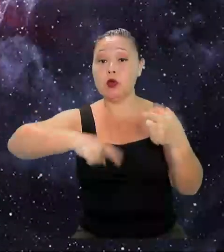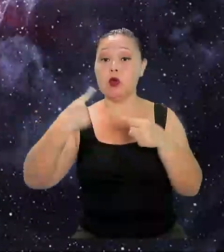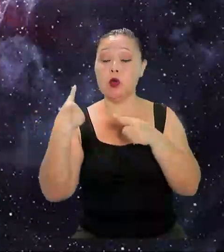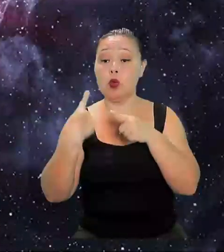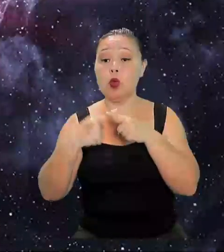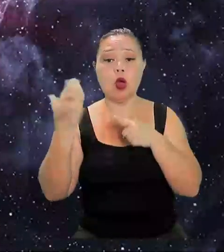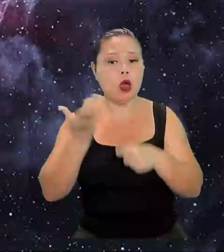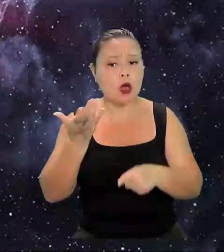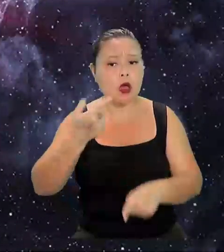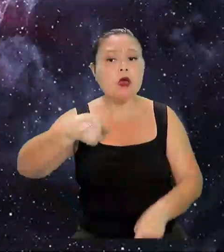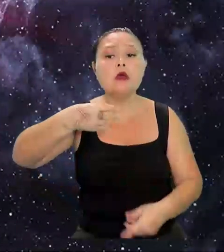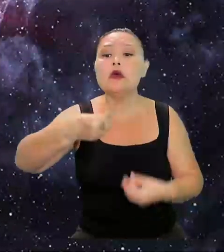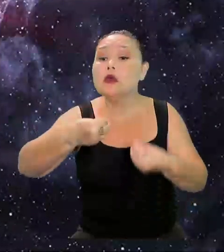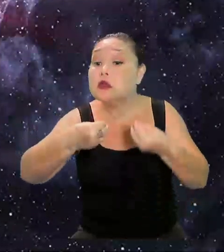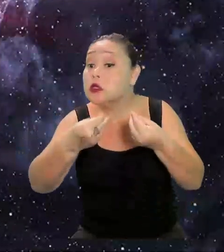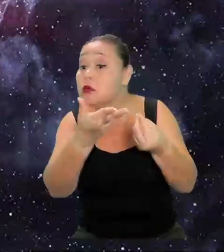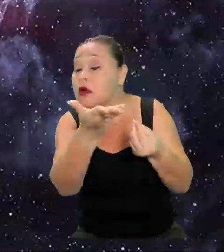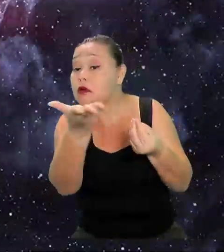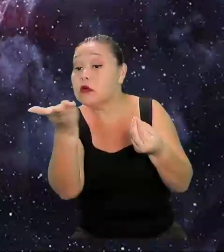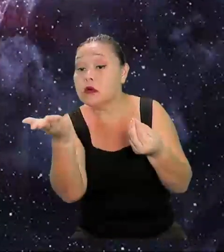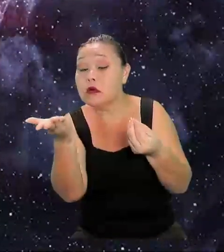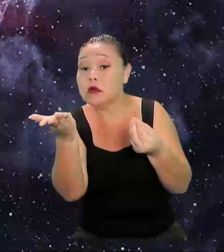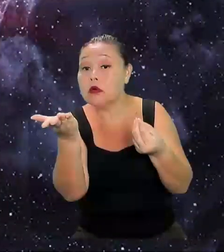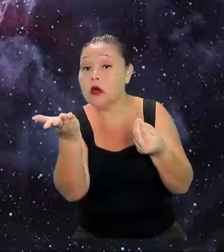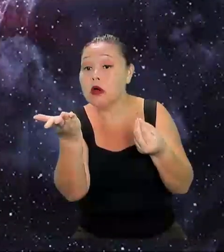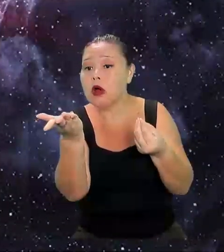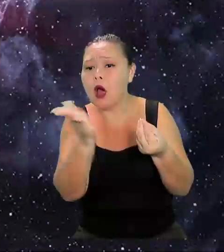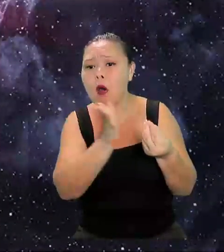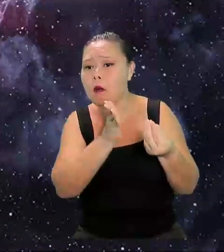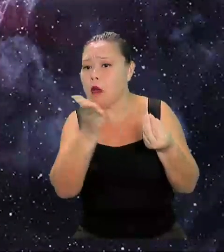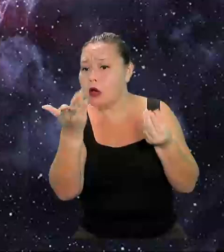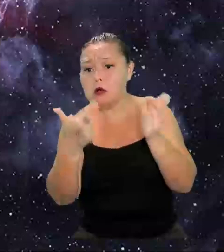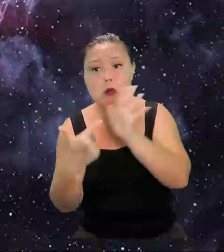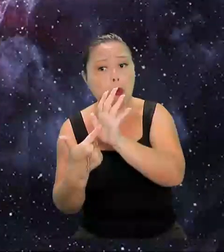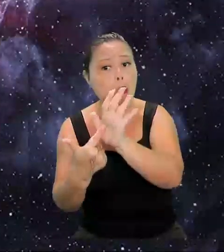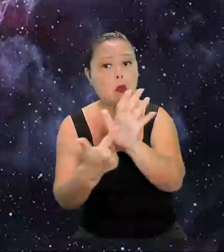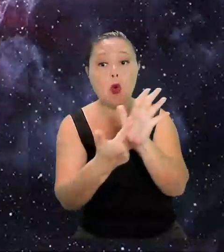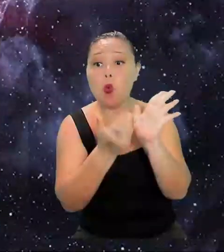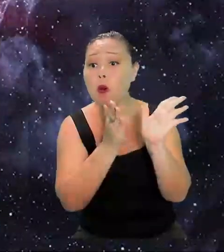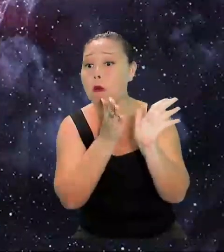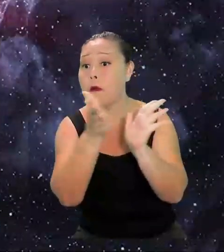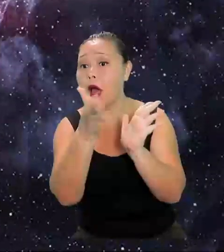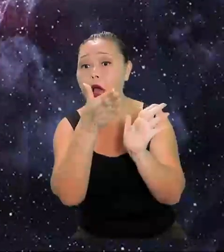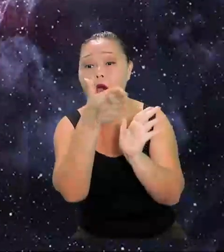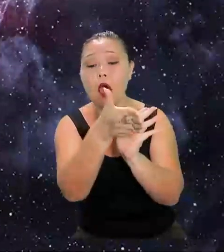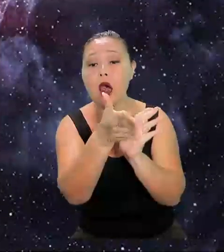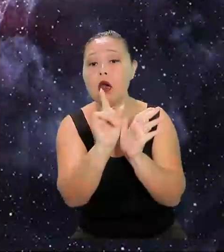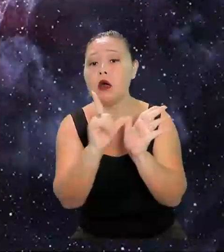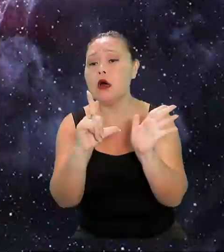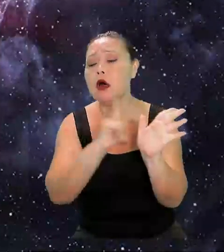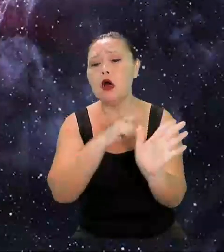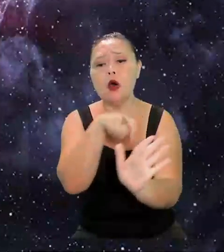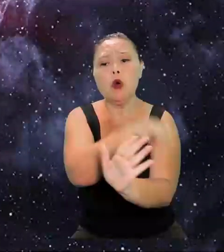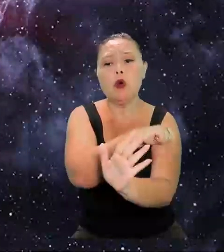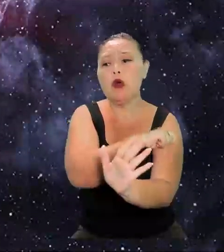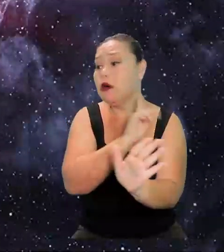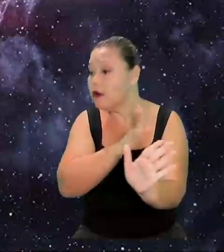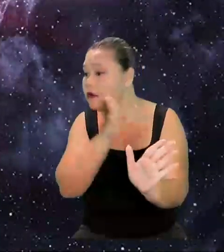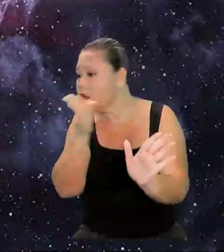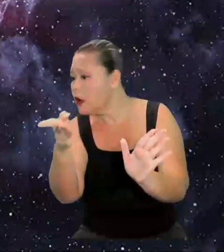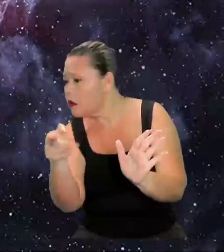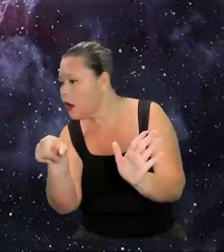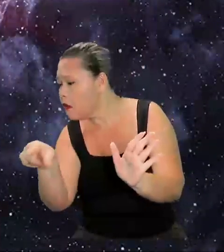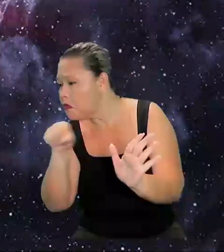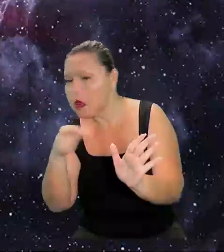a gente quer deixar para vocês o seguinte, os caminhos, né? Porque assim, tem várias rotas. Teve aluno que falou assim, eu fiz por aqui,